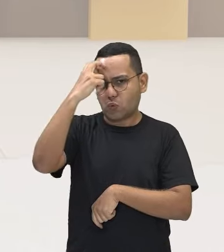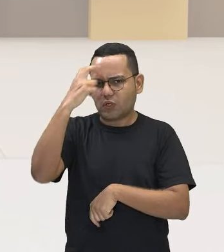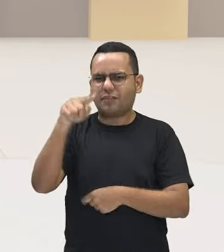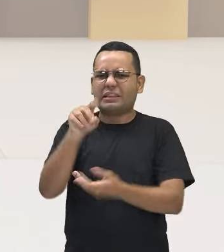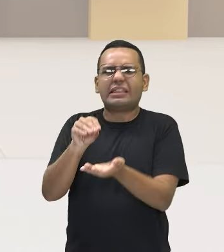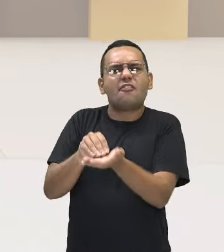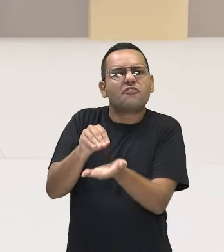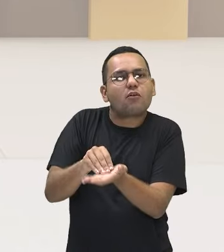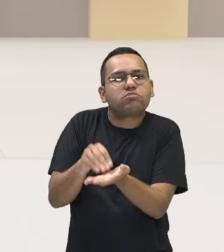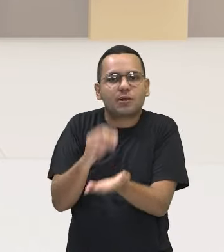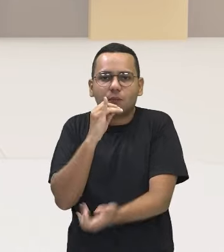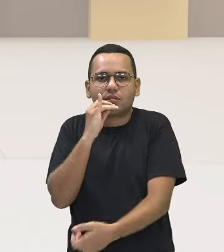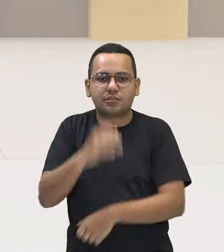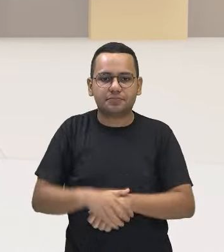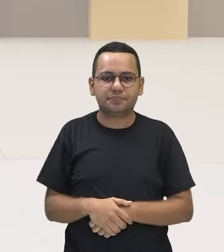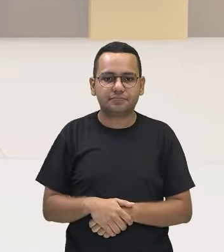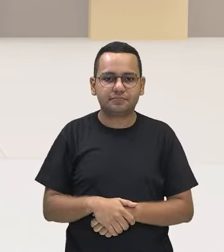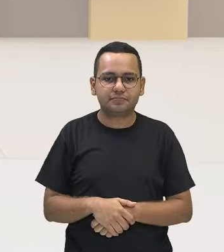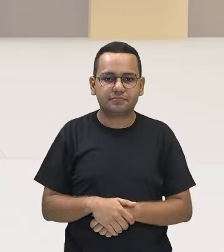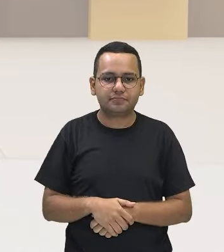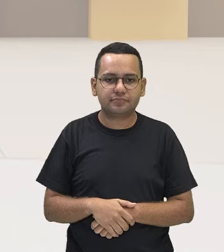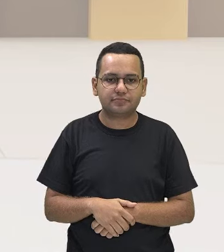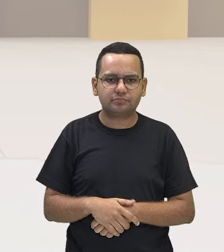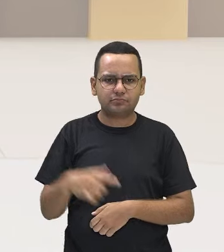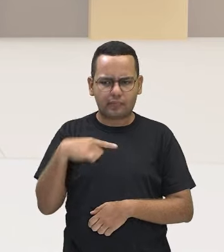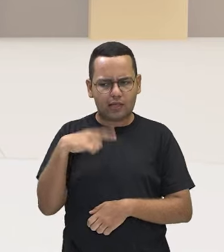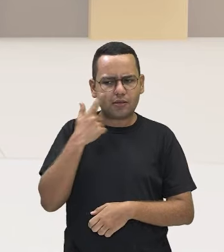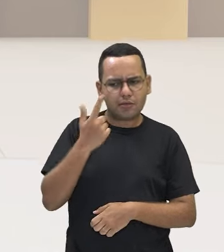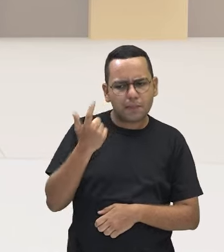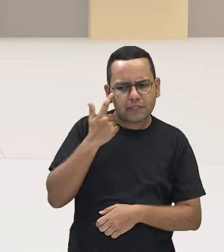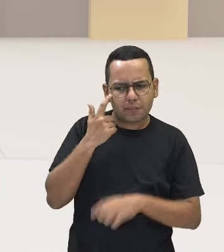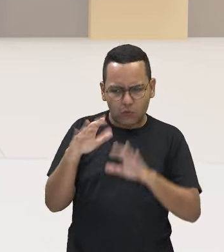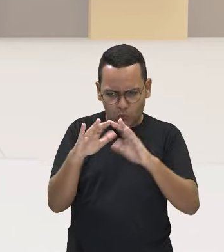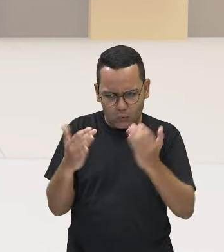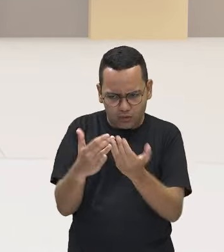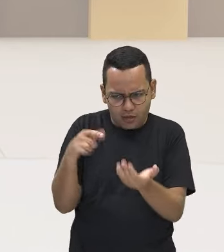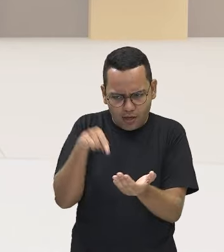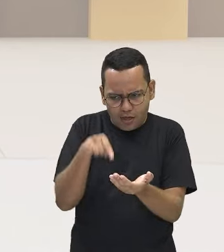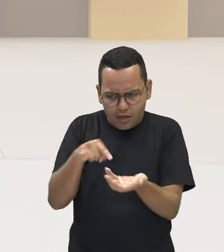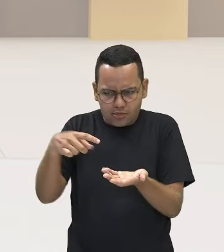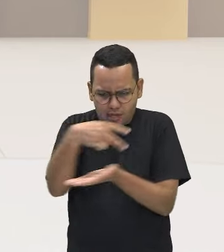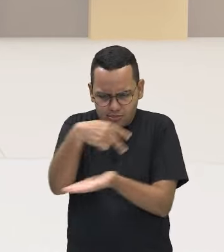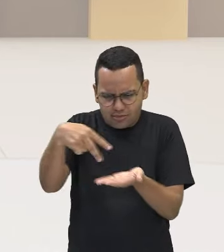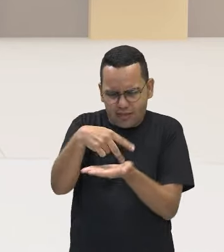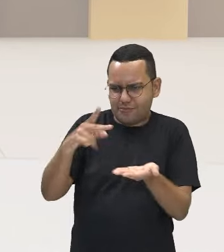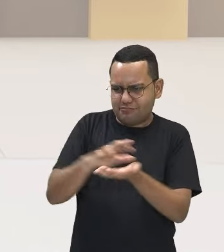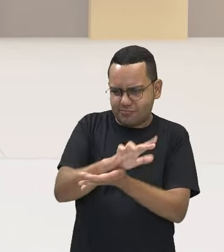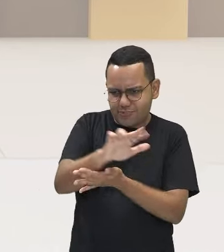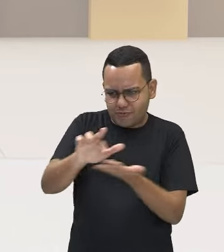minha comunidade tem muita dança, né? E só, de